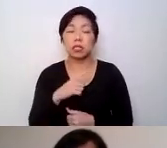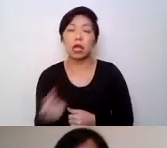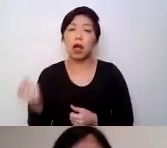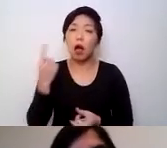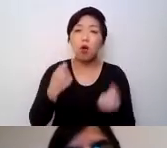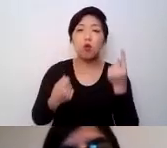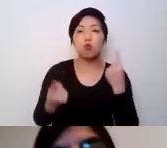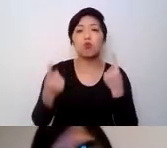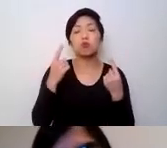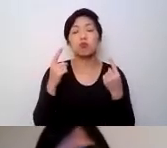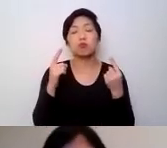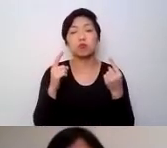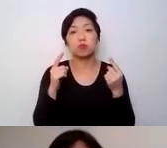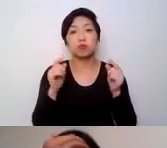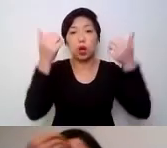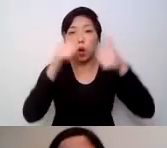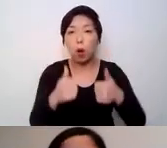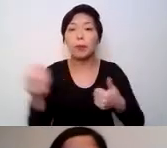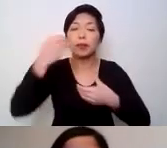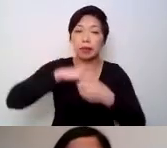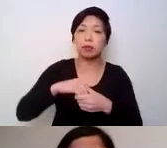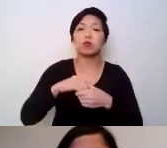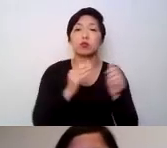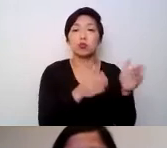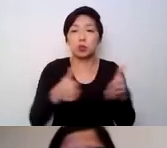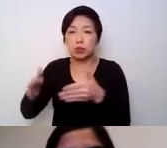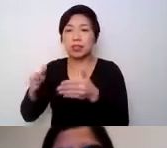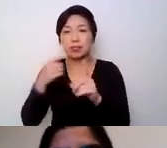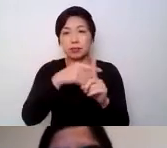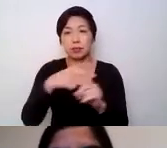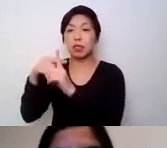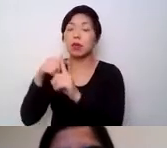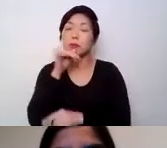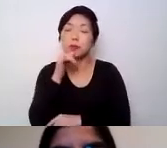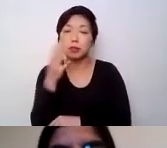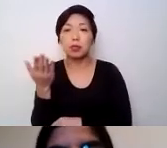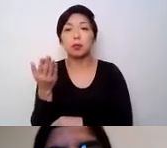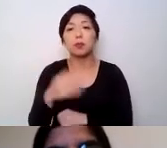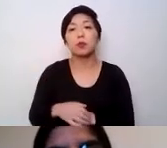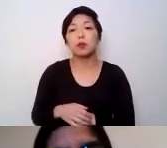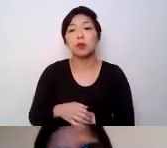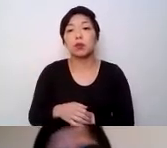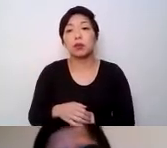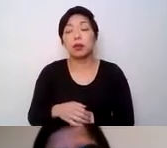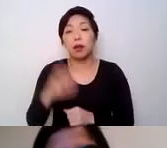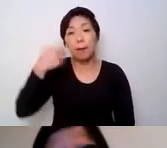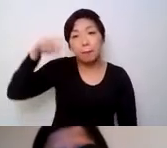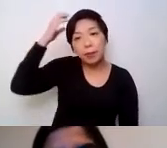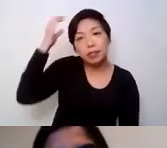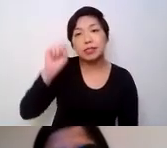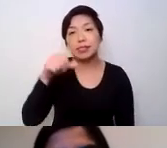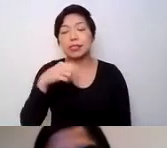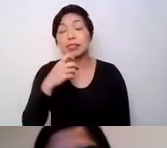são túmulos muito interessantes mesmo desde do túmulo da Marquesa de Santos da Domitila até o túmulo